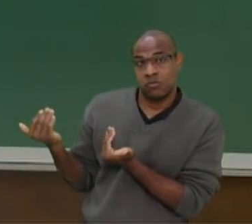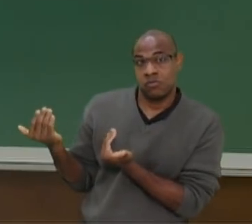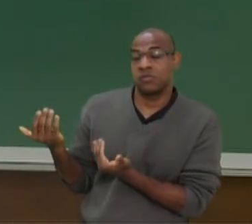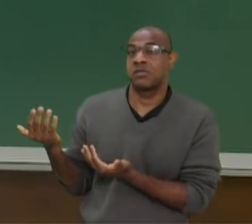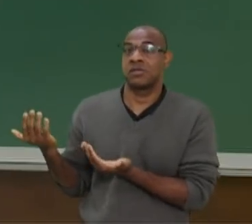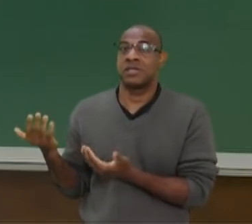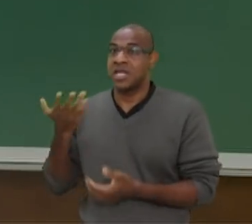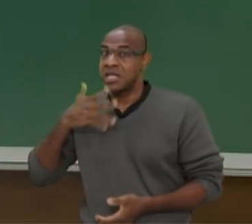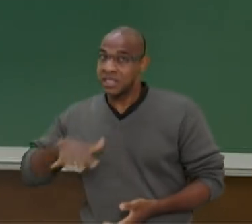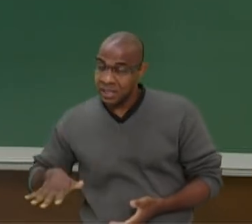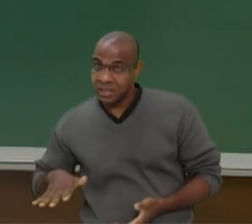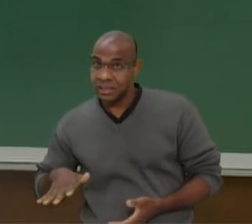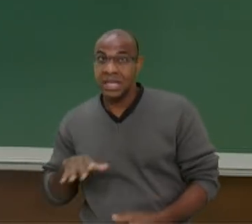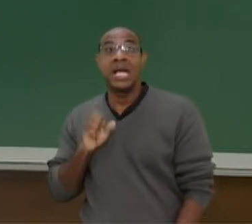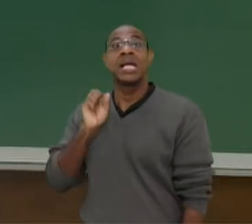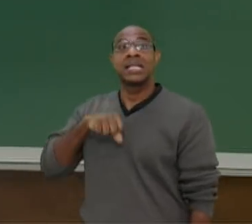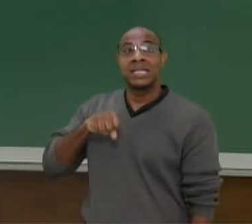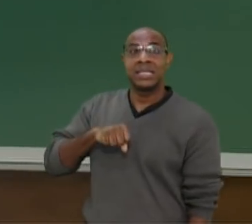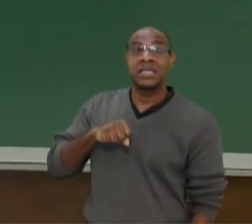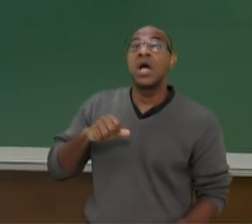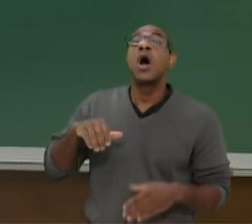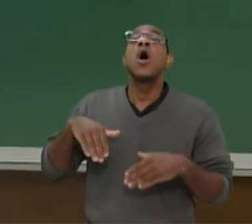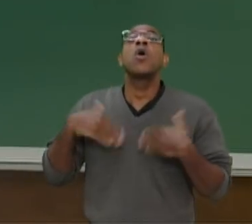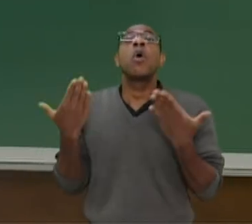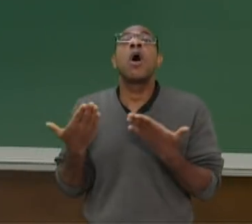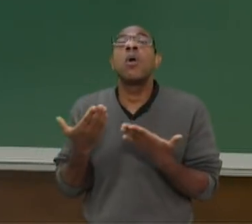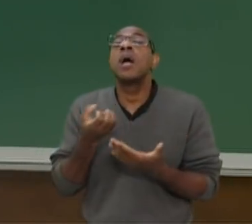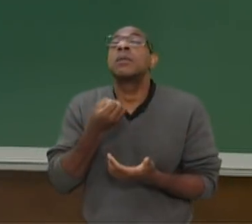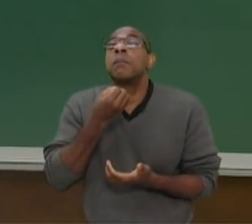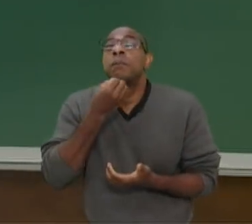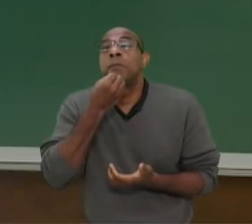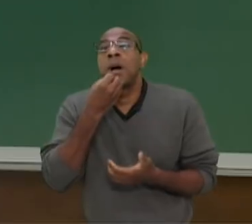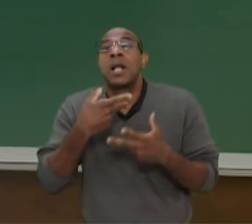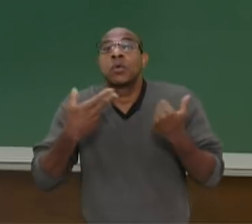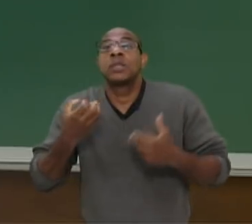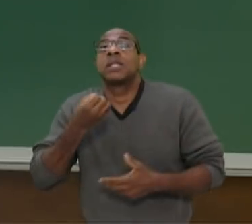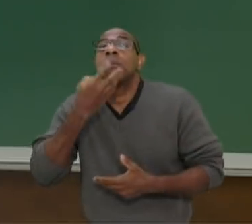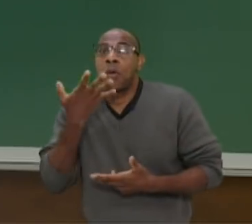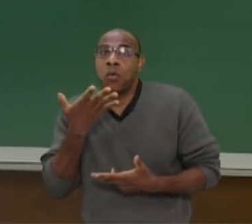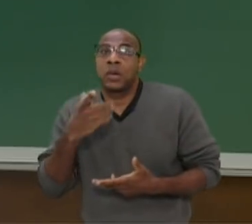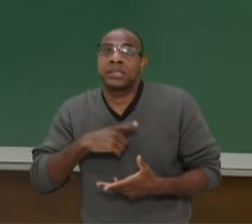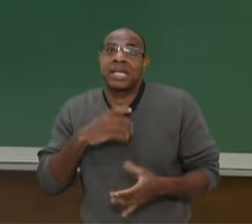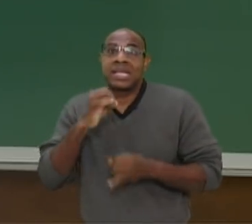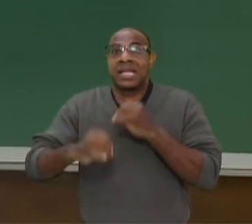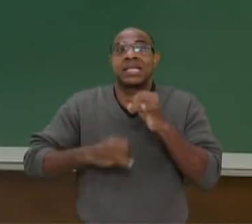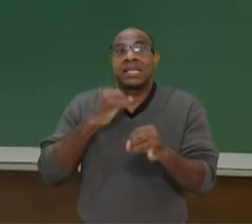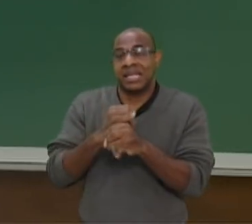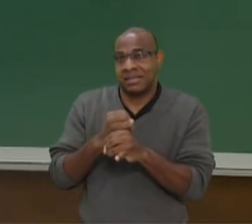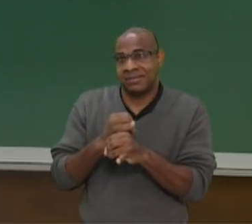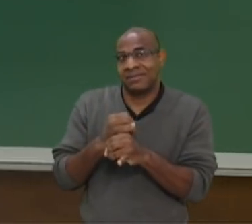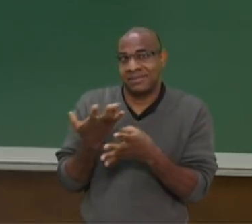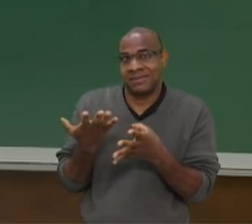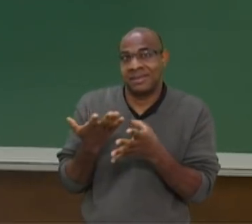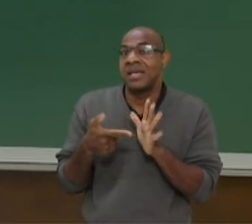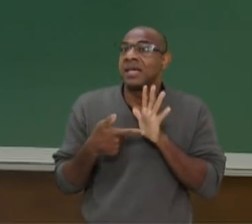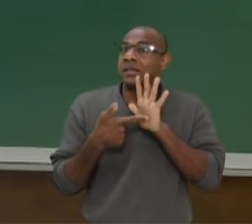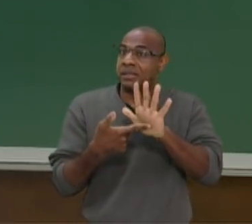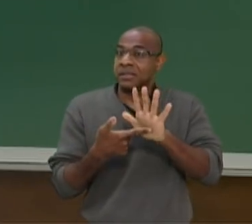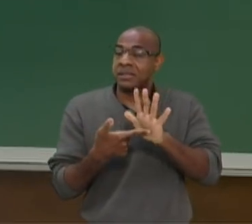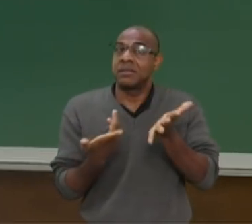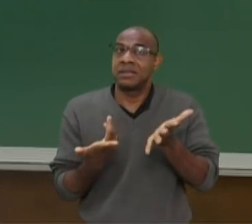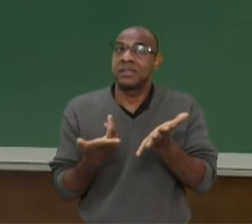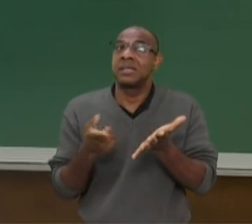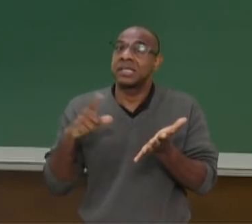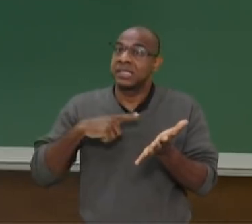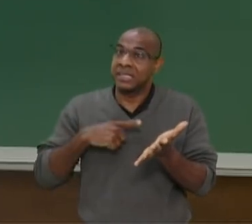Sim, expõe os benefícios que você conhece. Então você vai colocar no seu texto os benefícios que